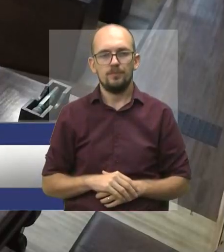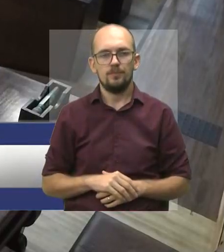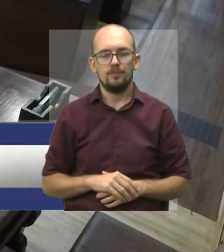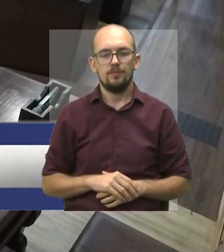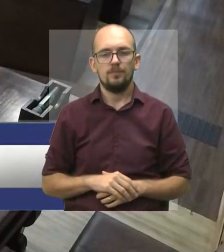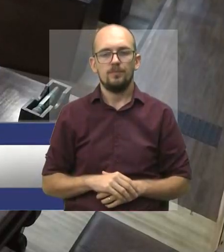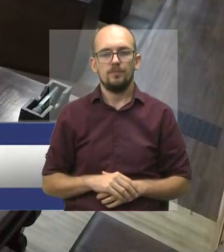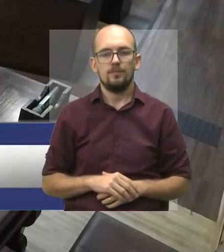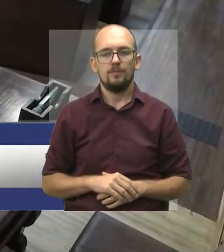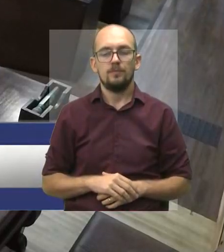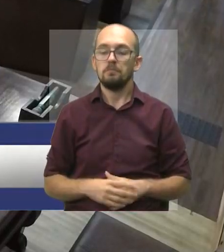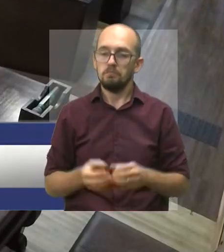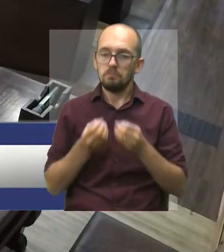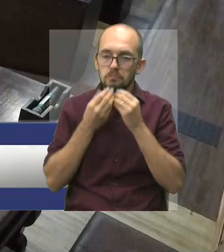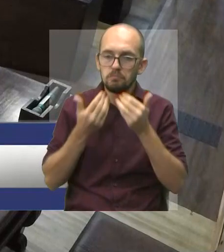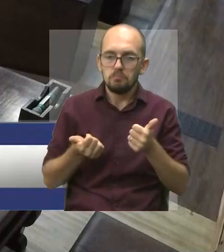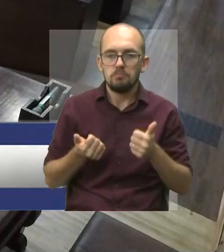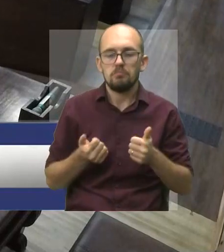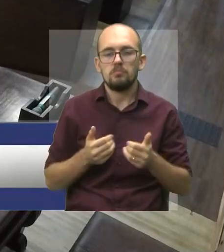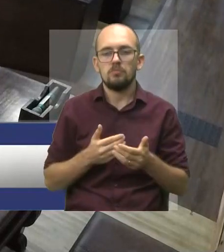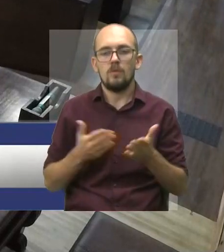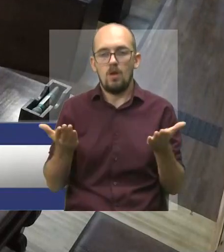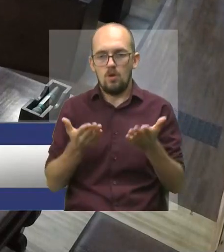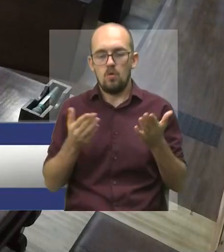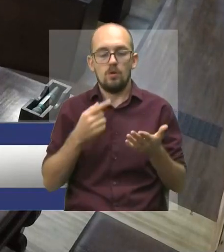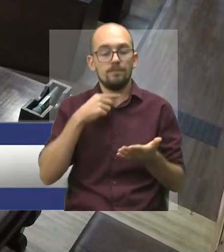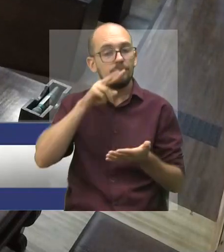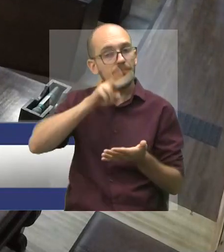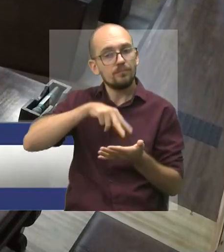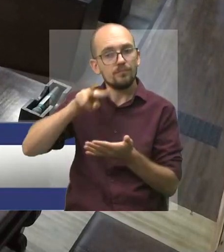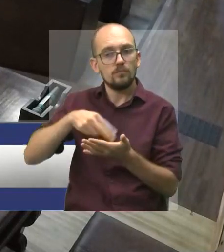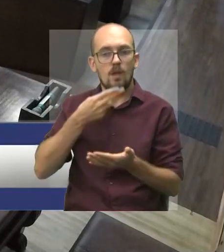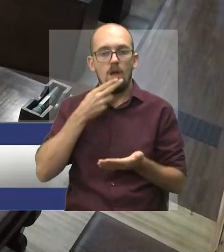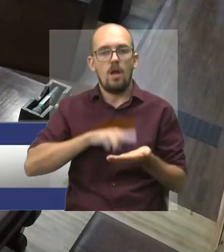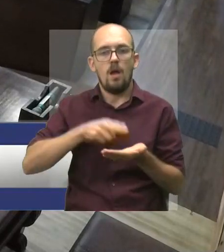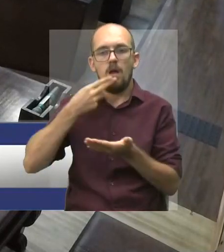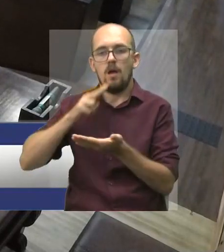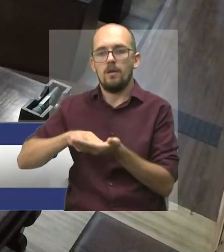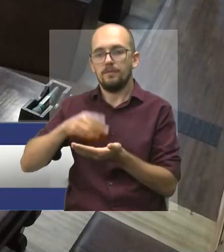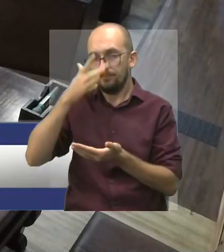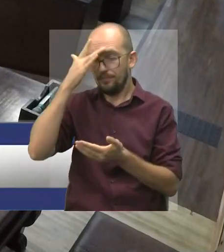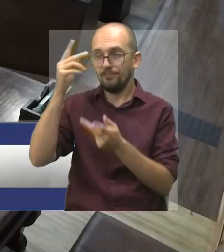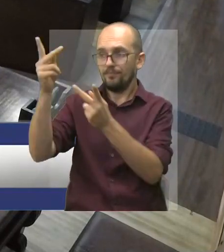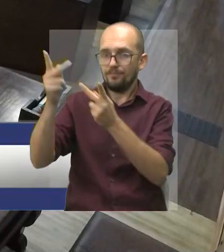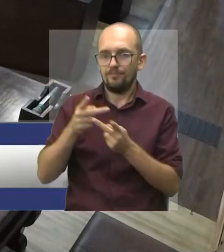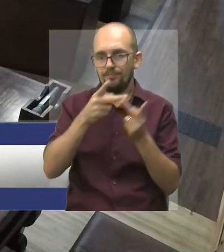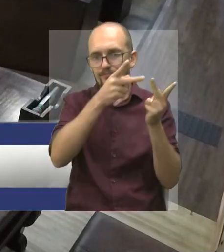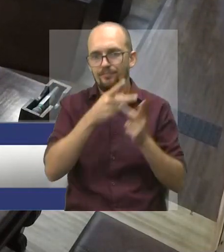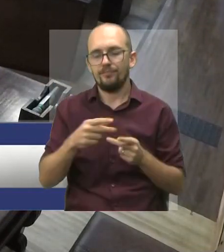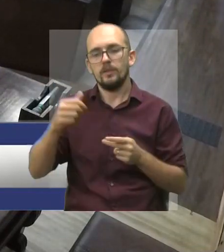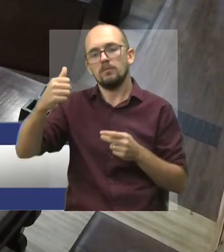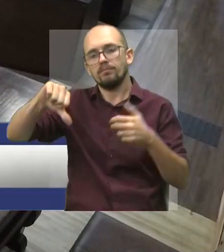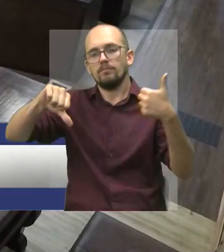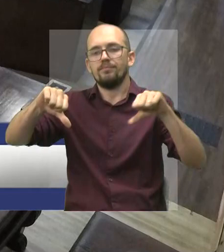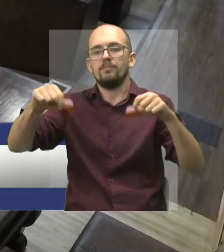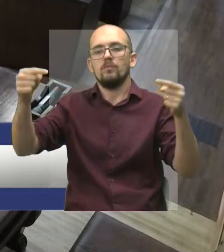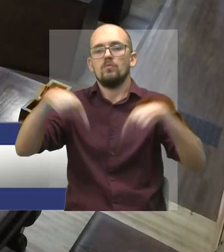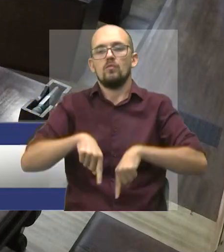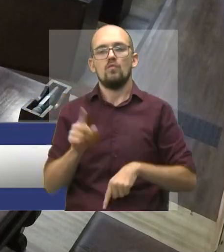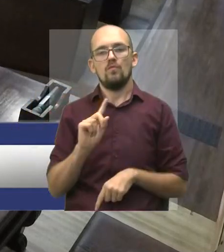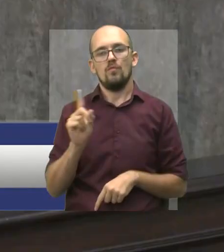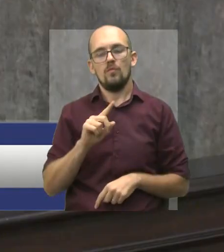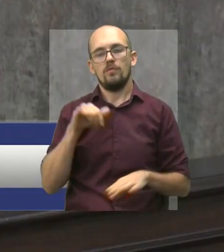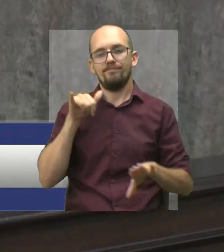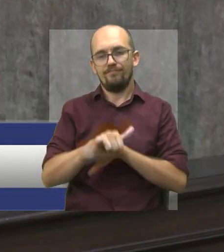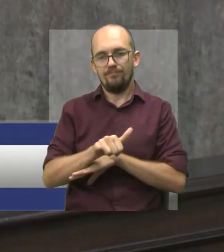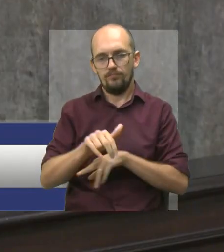dando prosseguimento, eu vou fazer a leitura aqui de duas correspondências recebidas de pessoas que foram convidadas e não puderam comparecer a